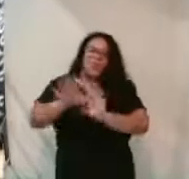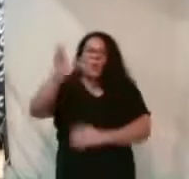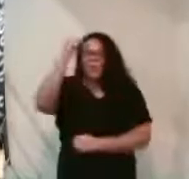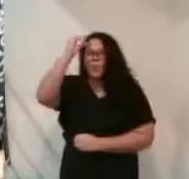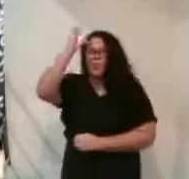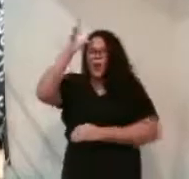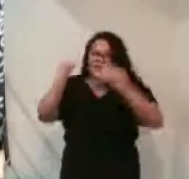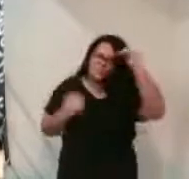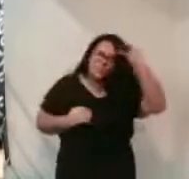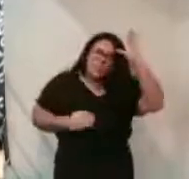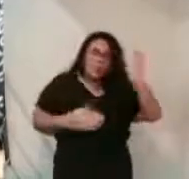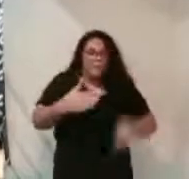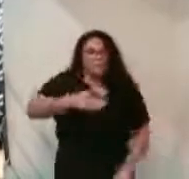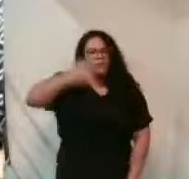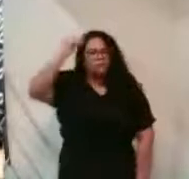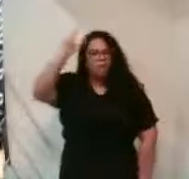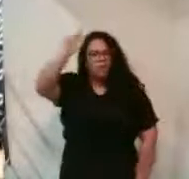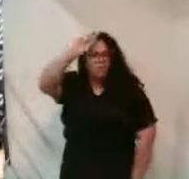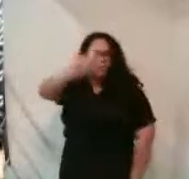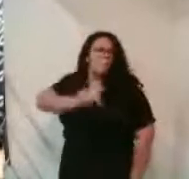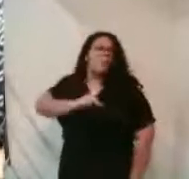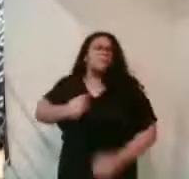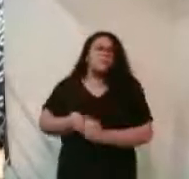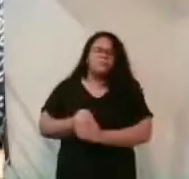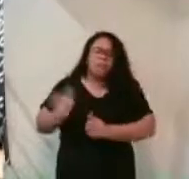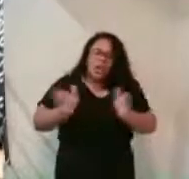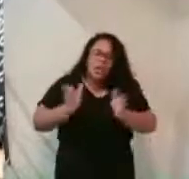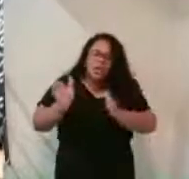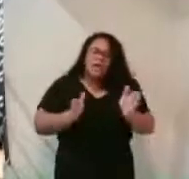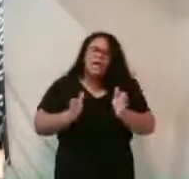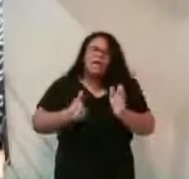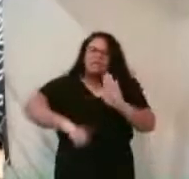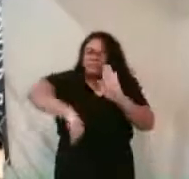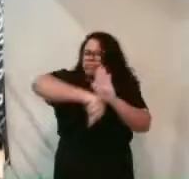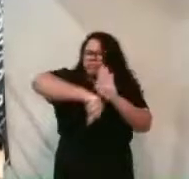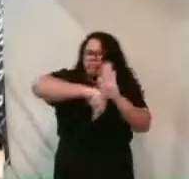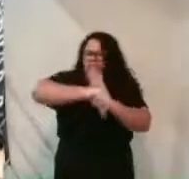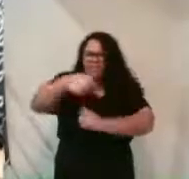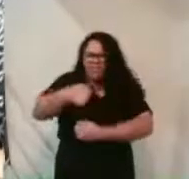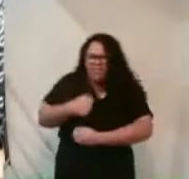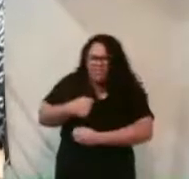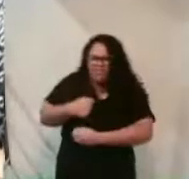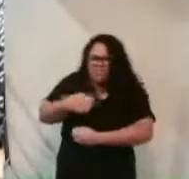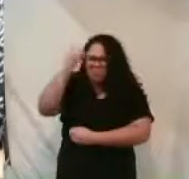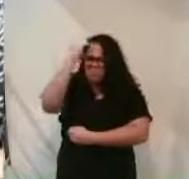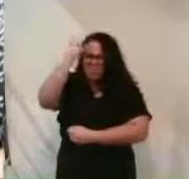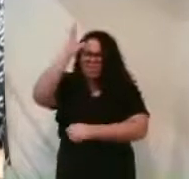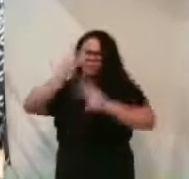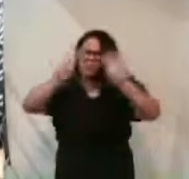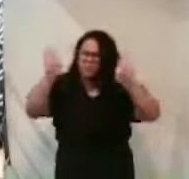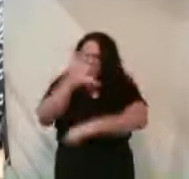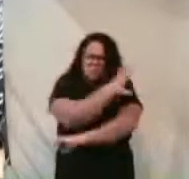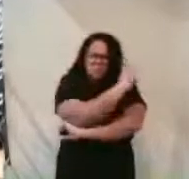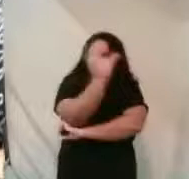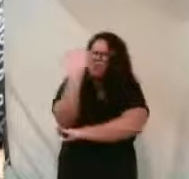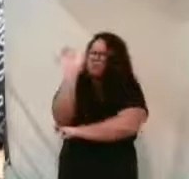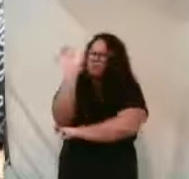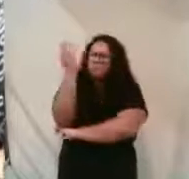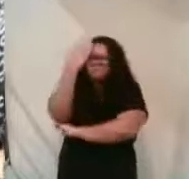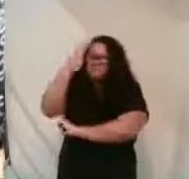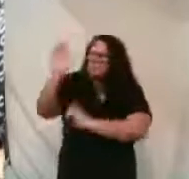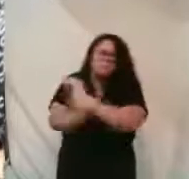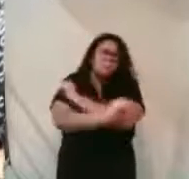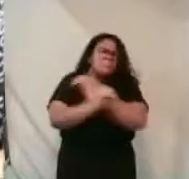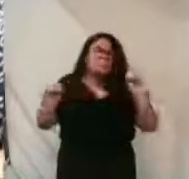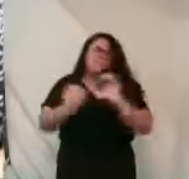né? Nós tivemos aí o acordo de não persecução penal e nos surgiu a ideia. Esse tema,